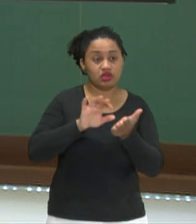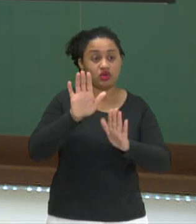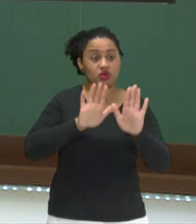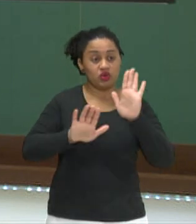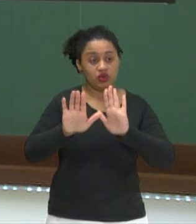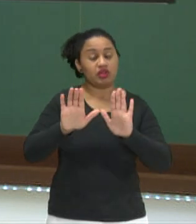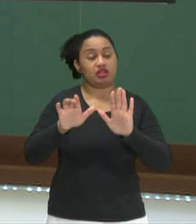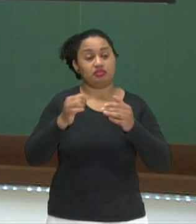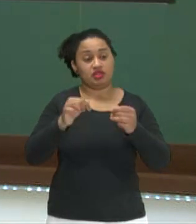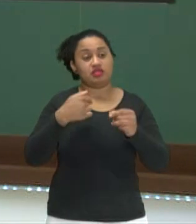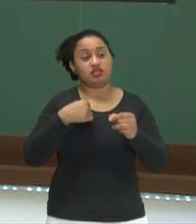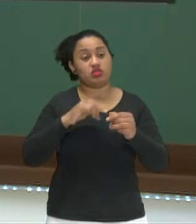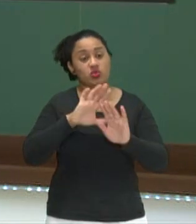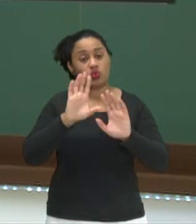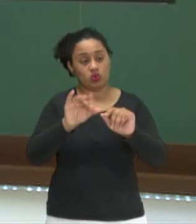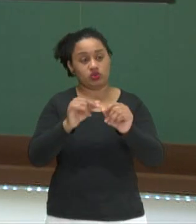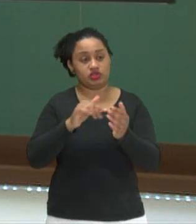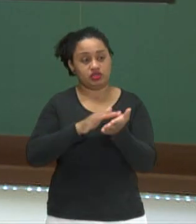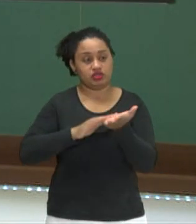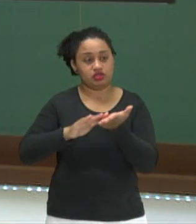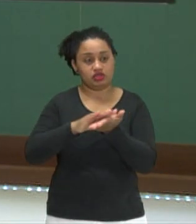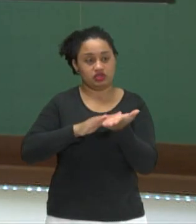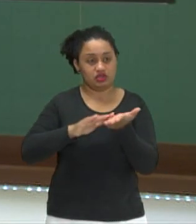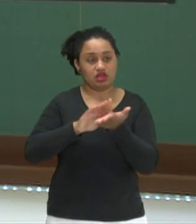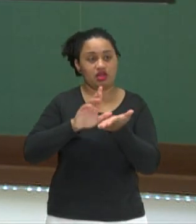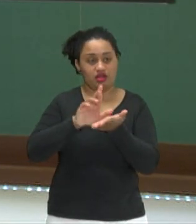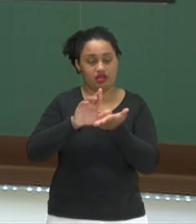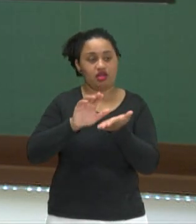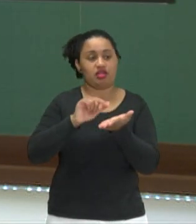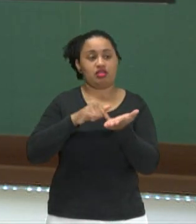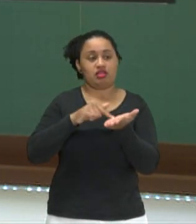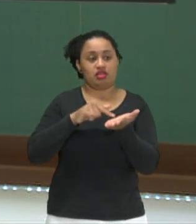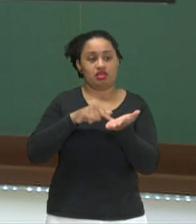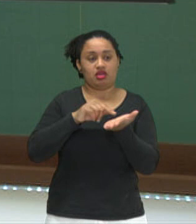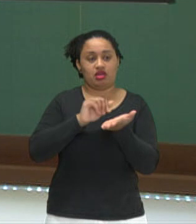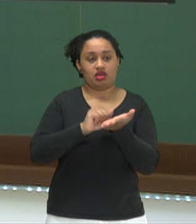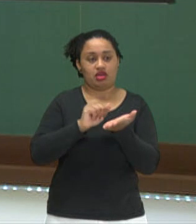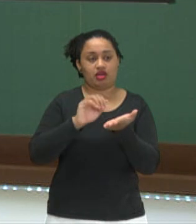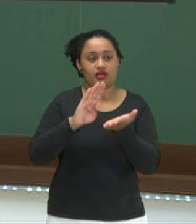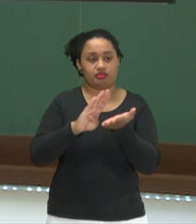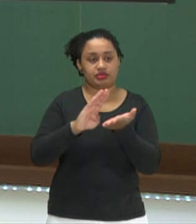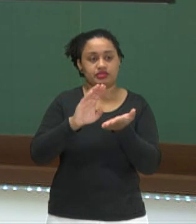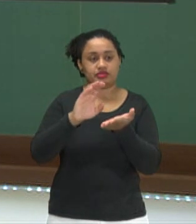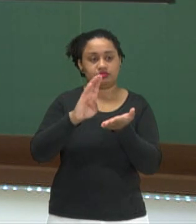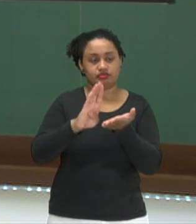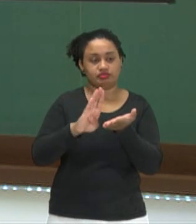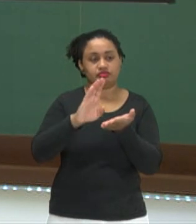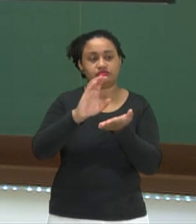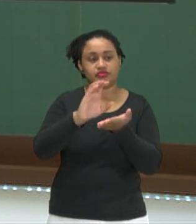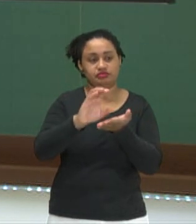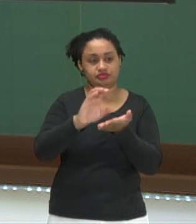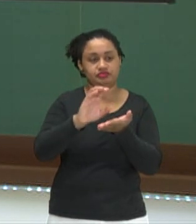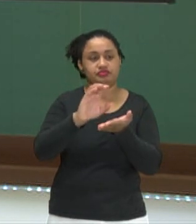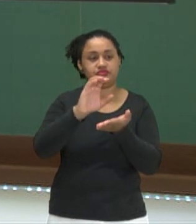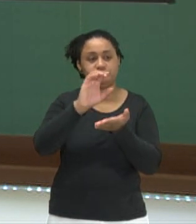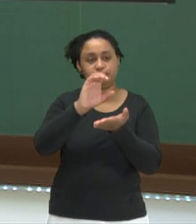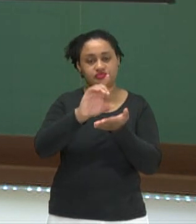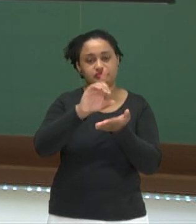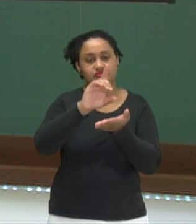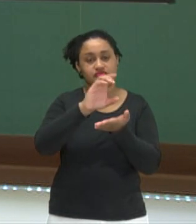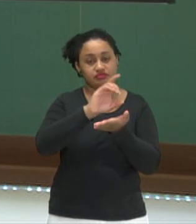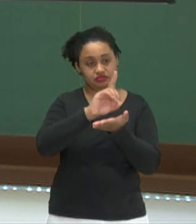falar todas as arestas, né? Da base ali, R, nós vamos ter aqui AB,